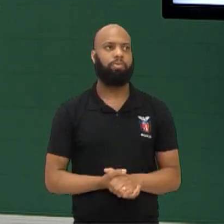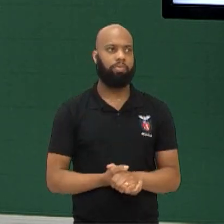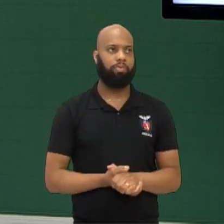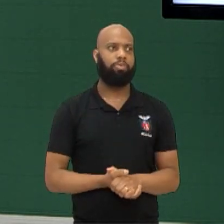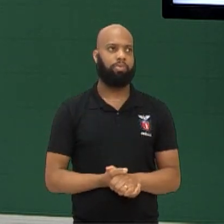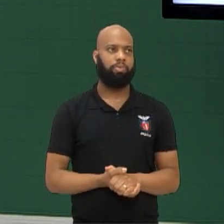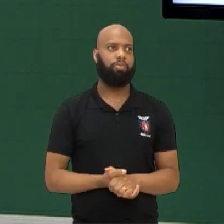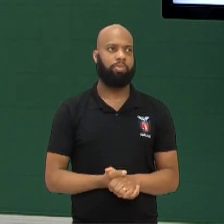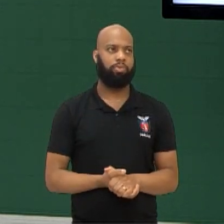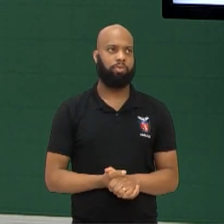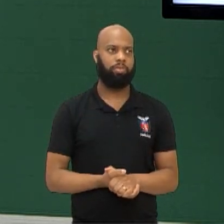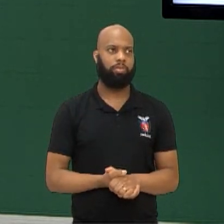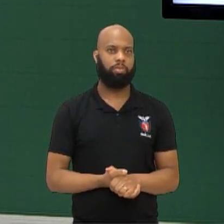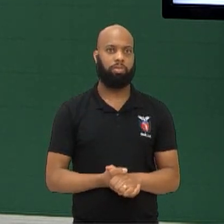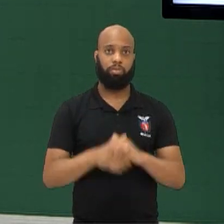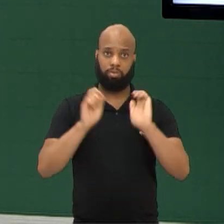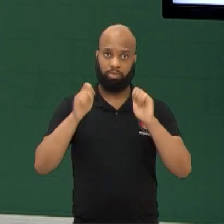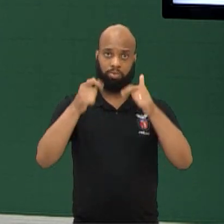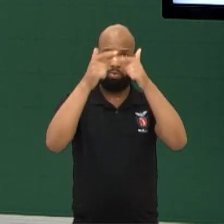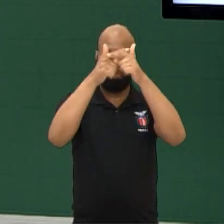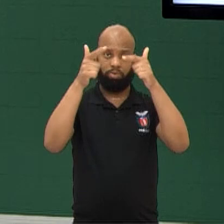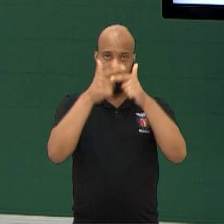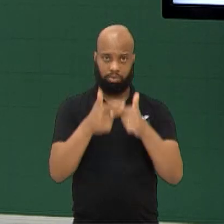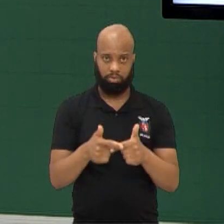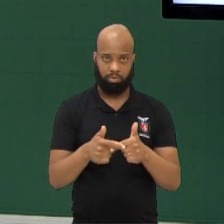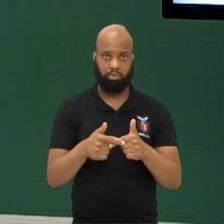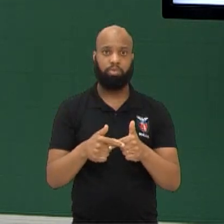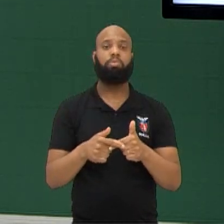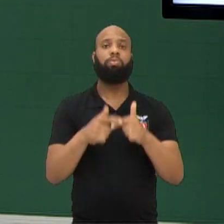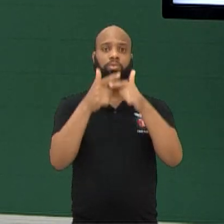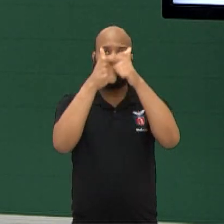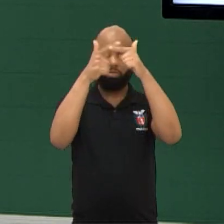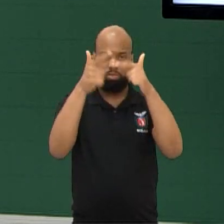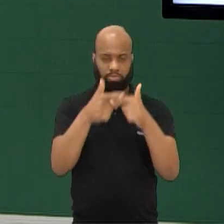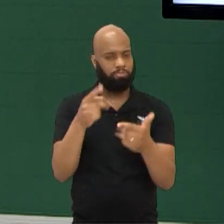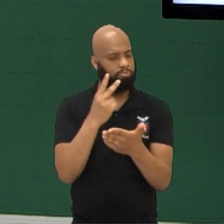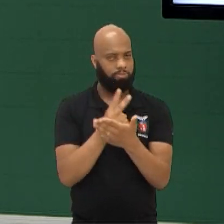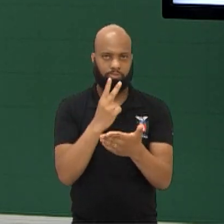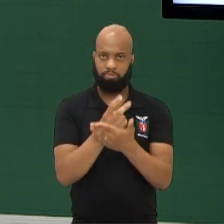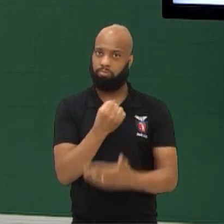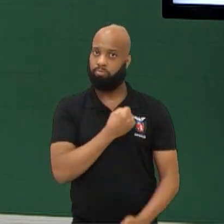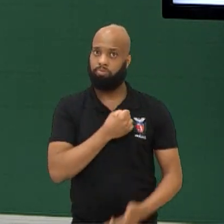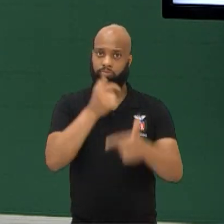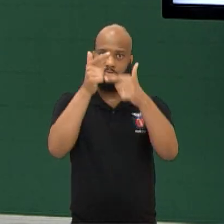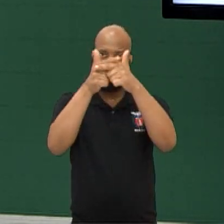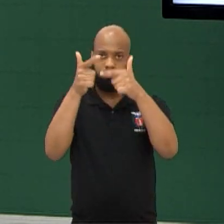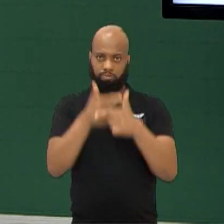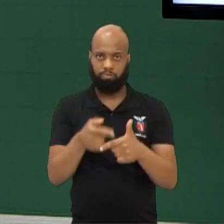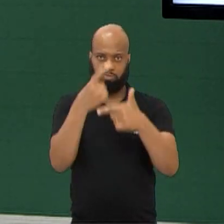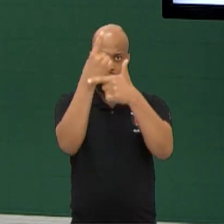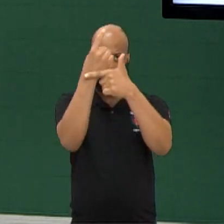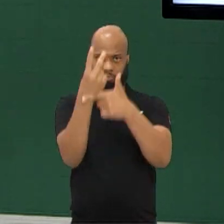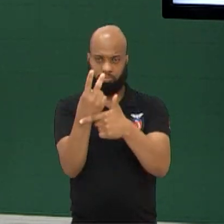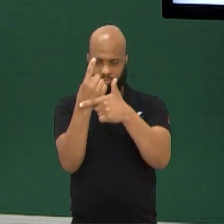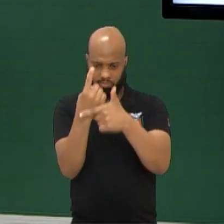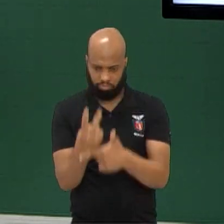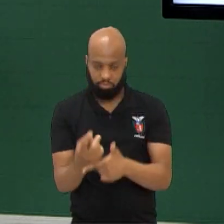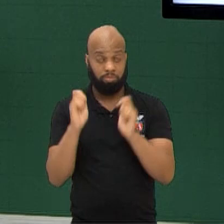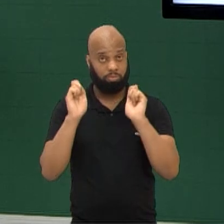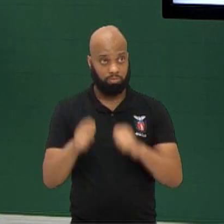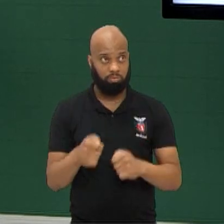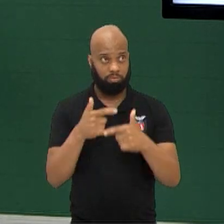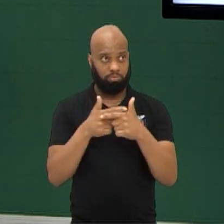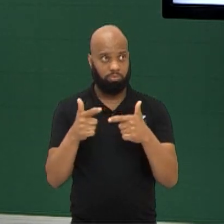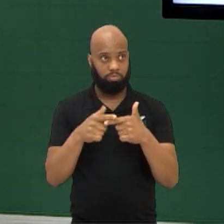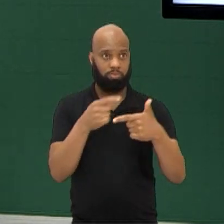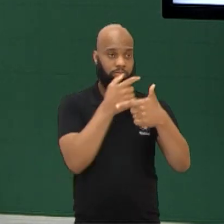dividir aqui por 12, aqui por 12 também. Então, se eu dividir 12 por 12,